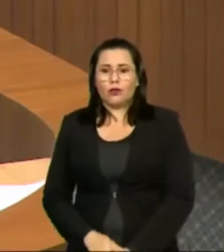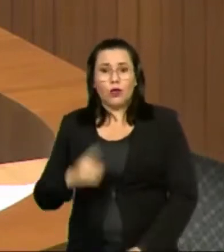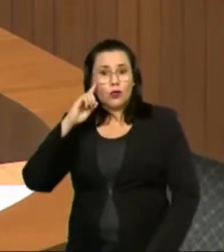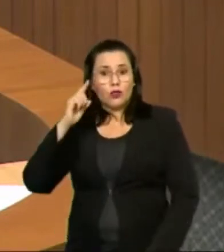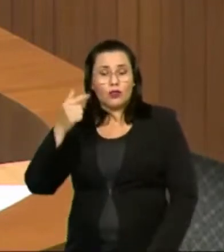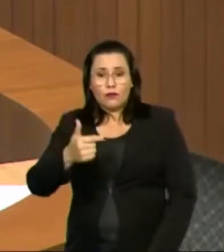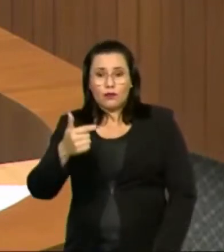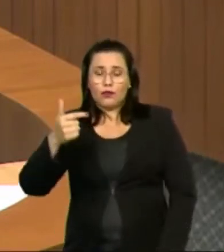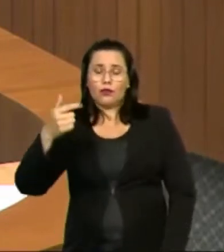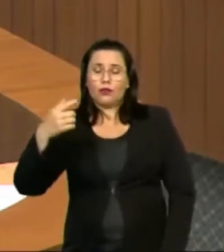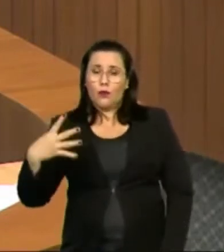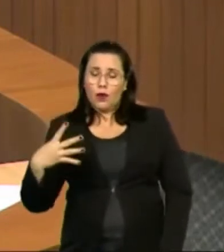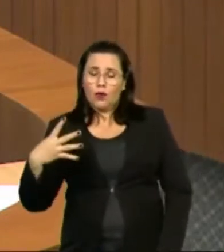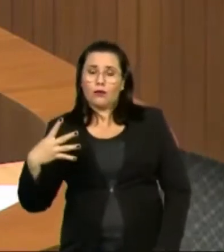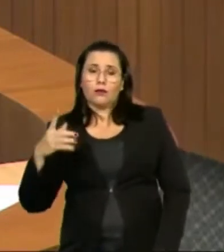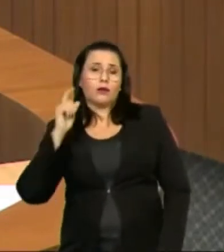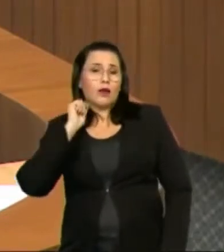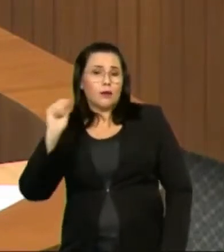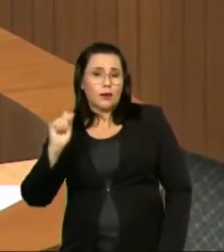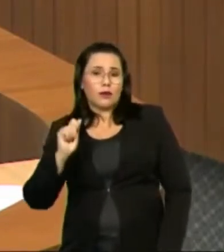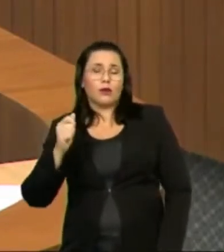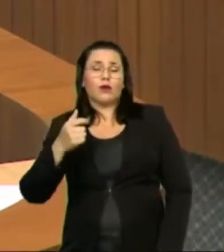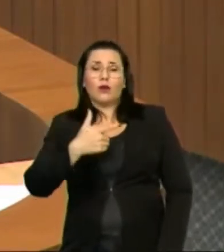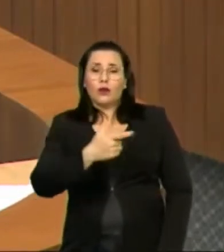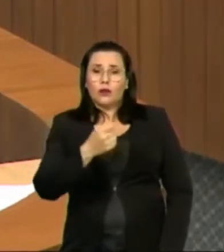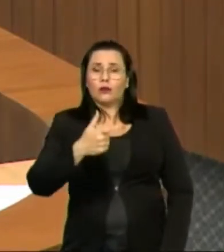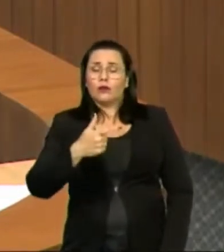de abril de 2024,